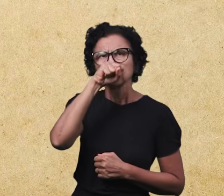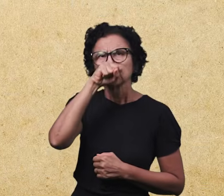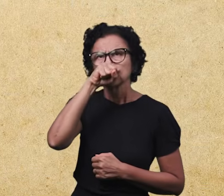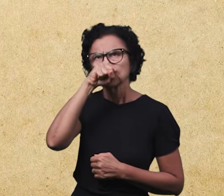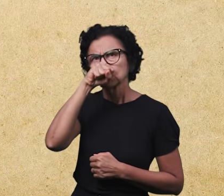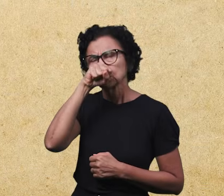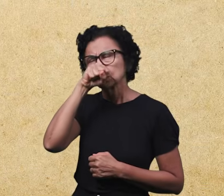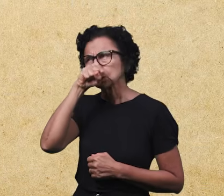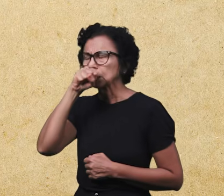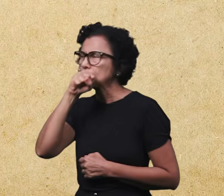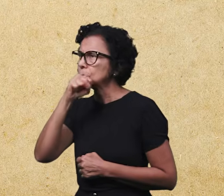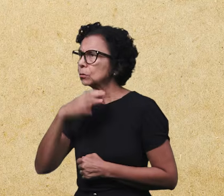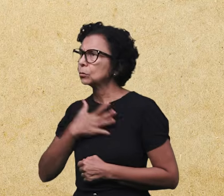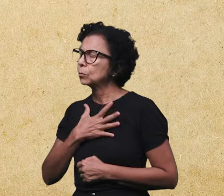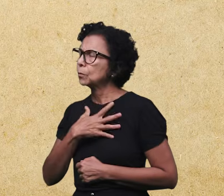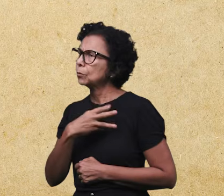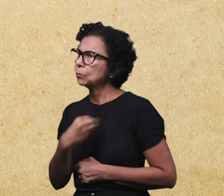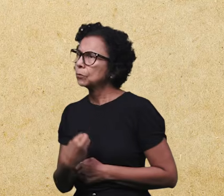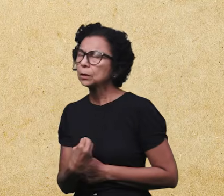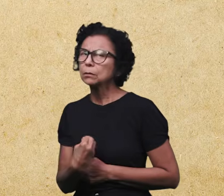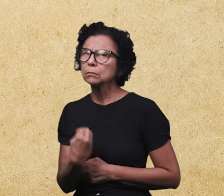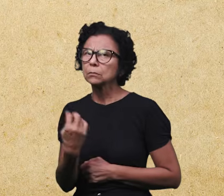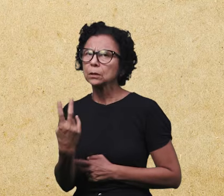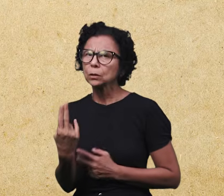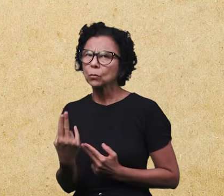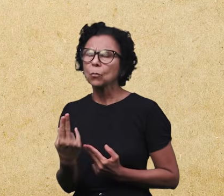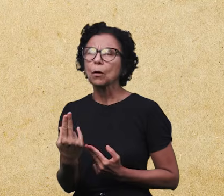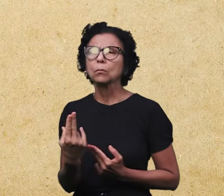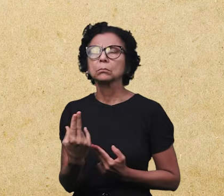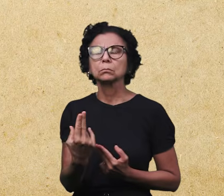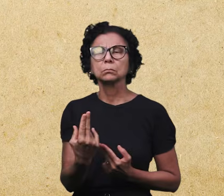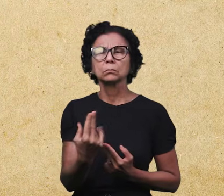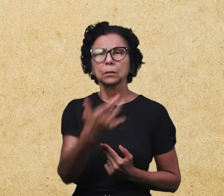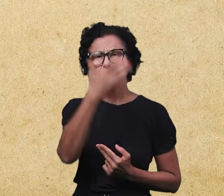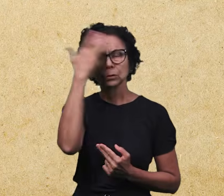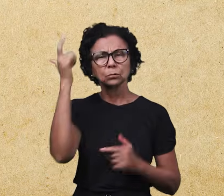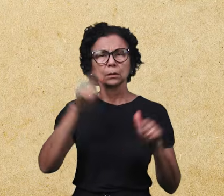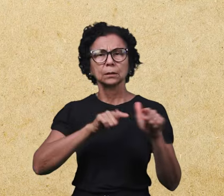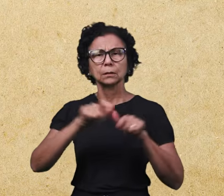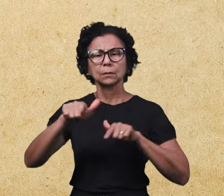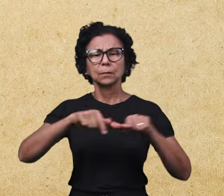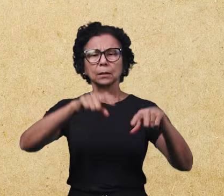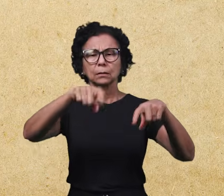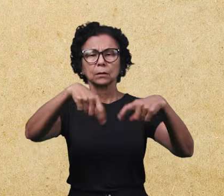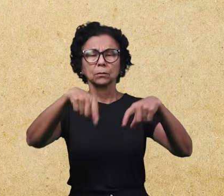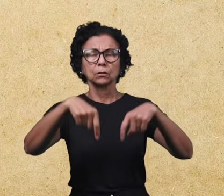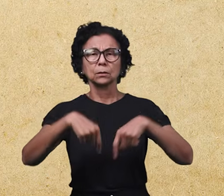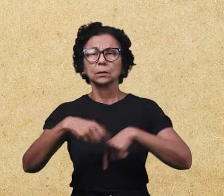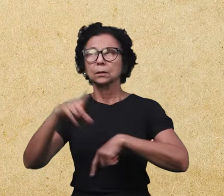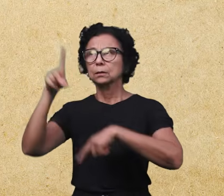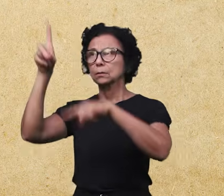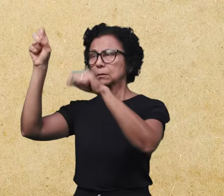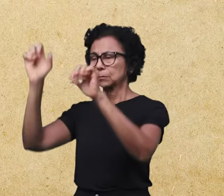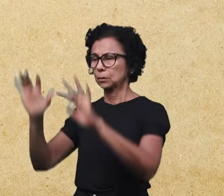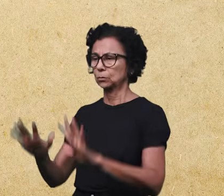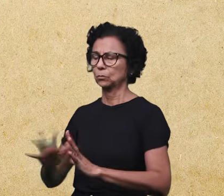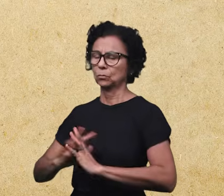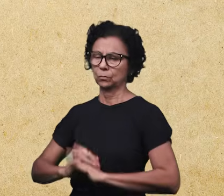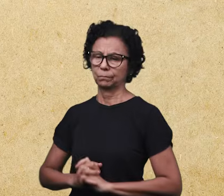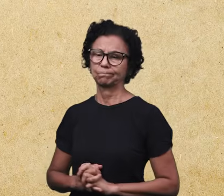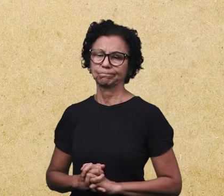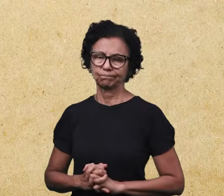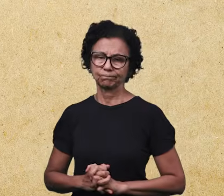cheiro do meu filho é como o cheiro do campo, que o Senhor abençoou. Glória a Deus. Então esse cheiro do